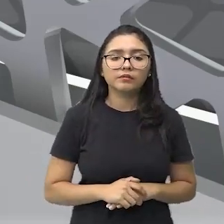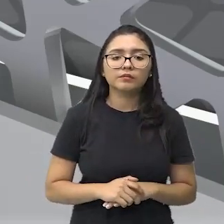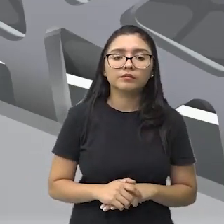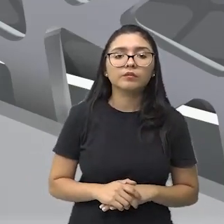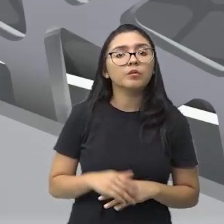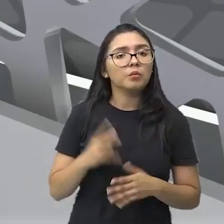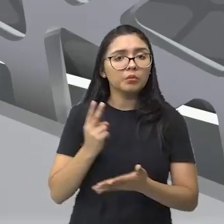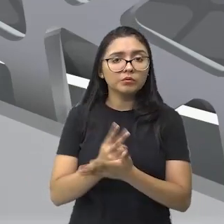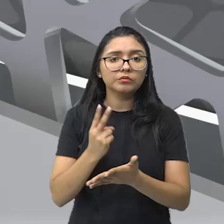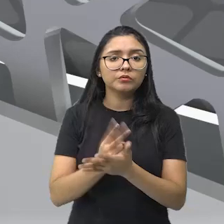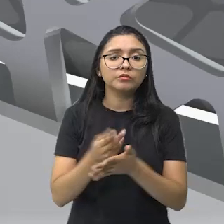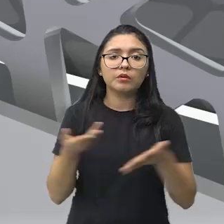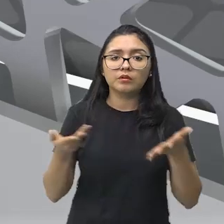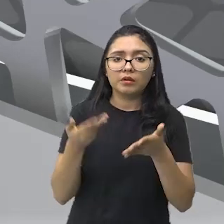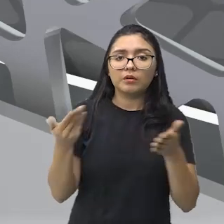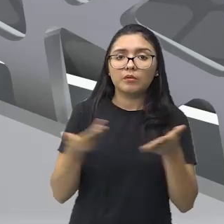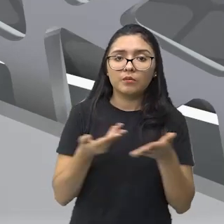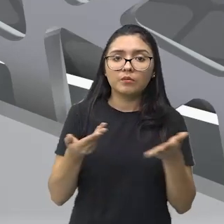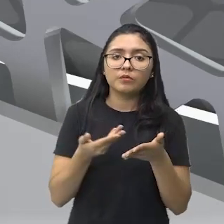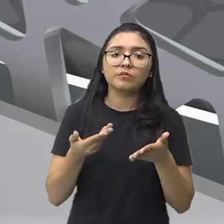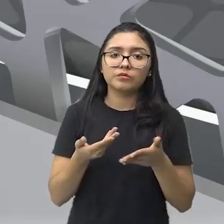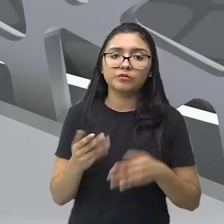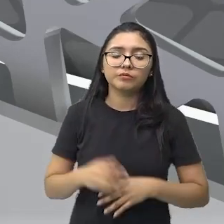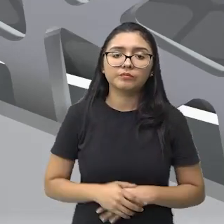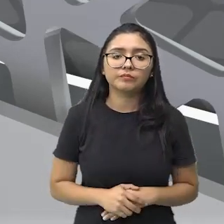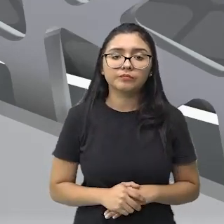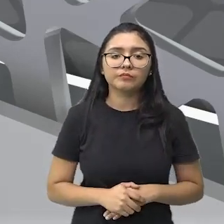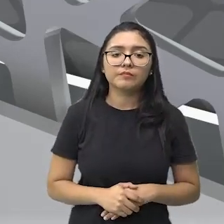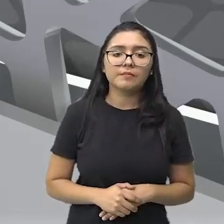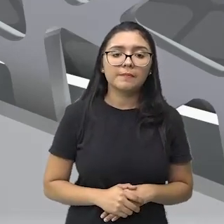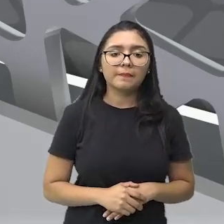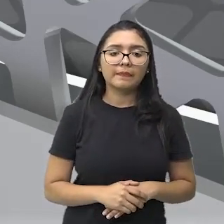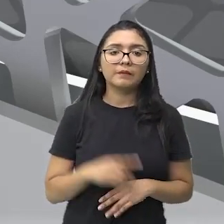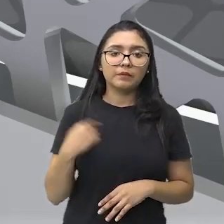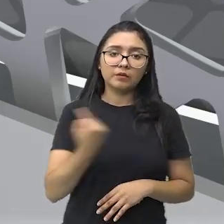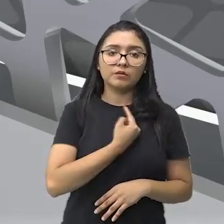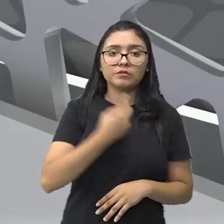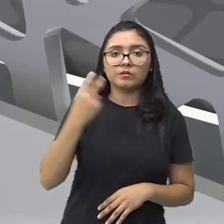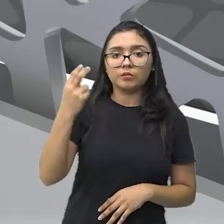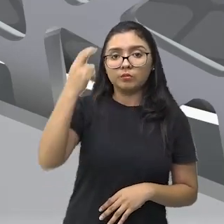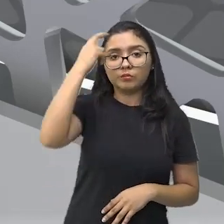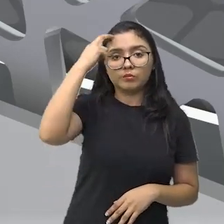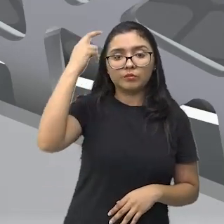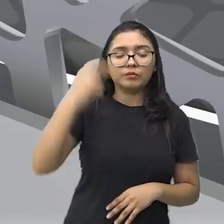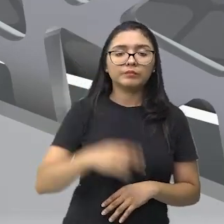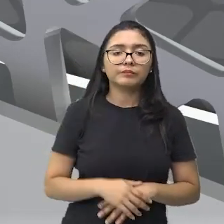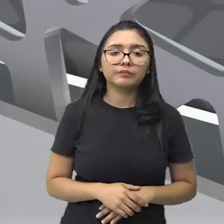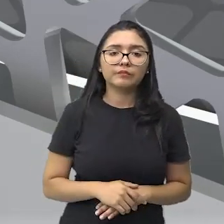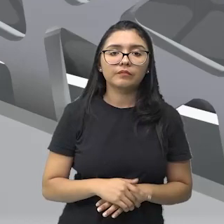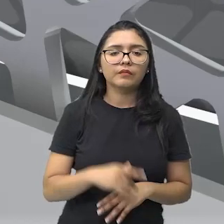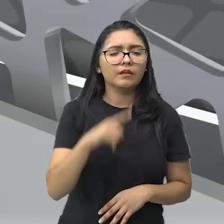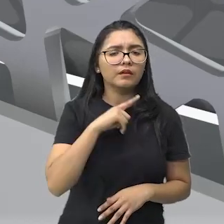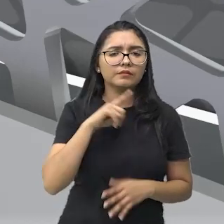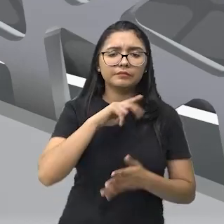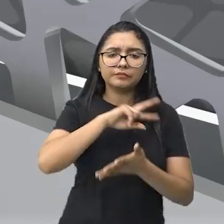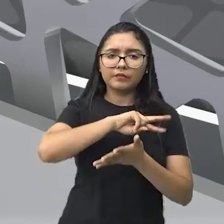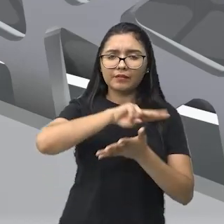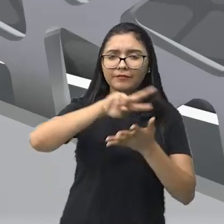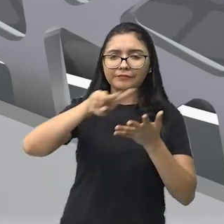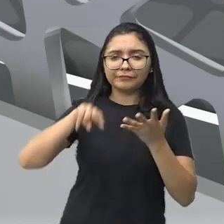não, continuam deixando legados muito importantes para a nossa cultura. Então, nós temos